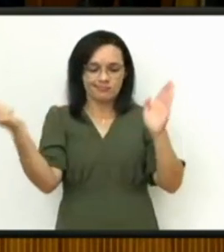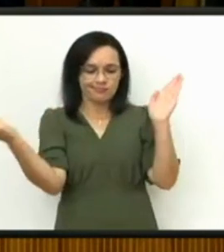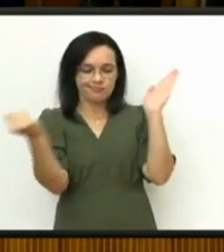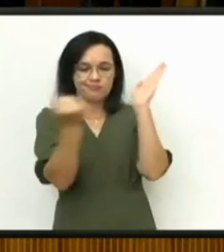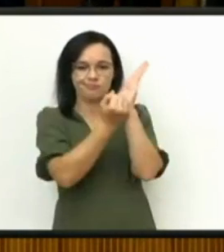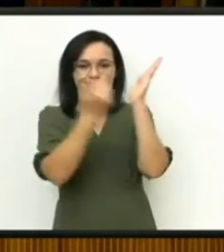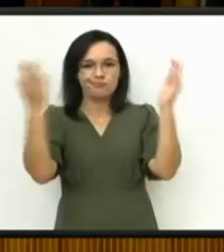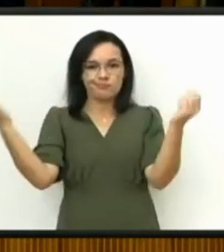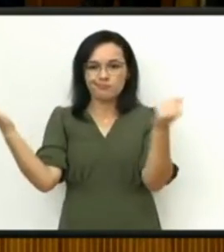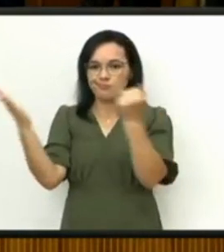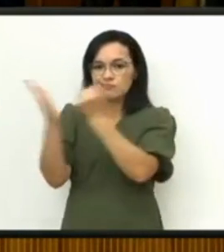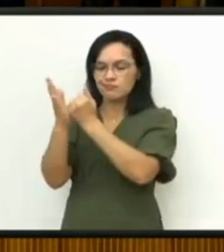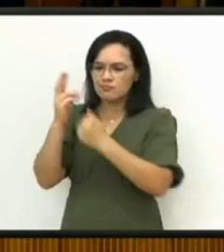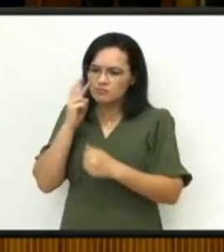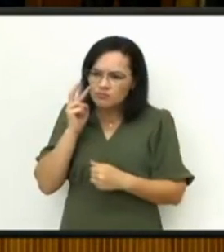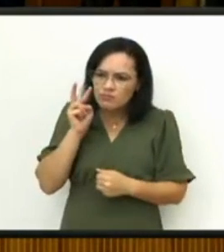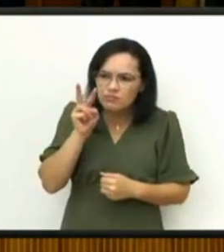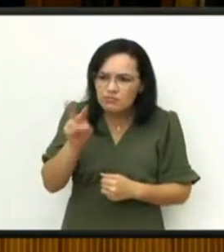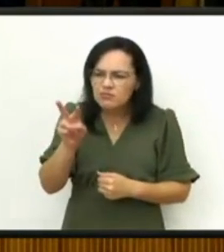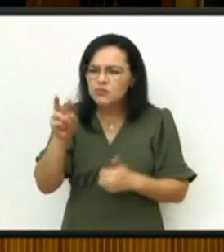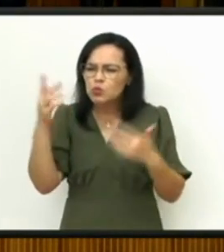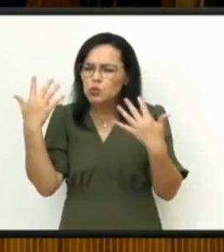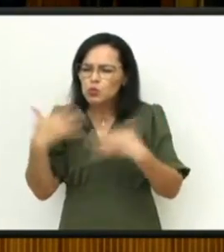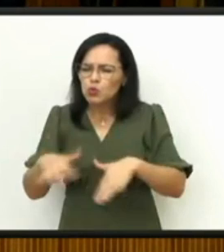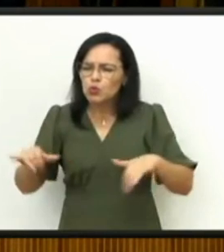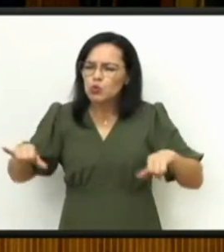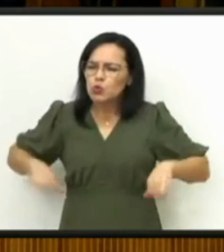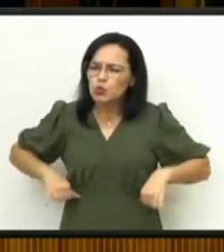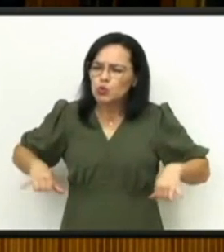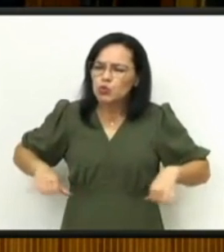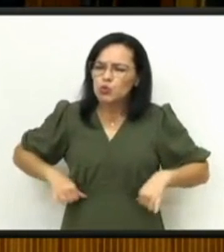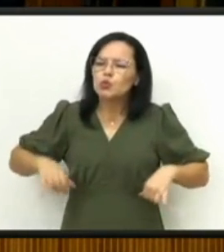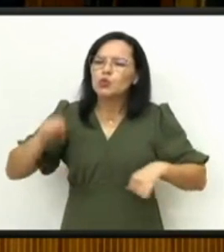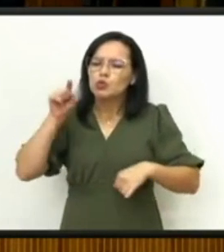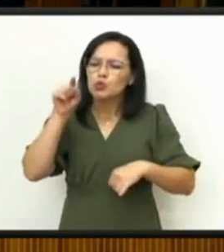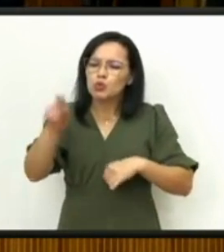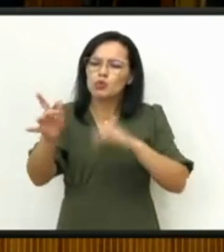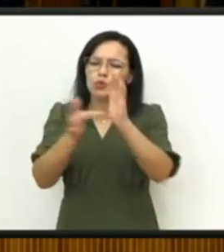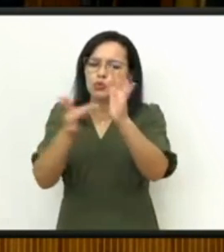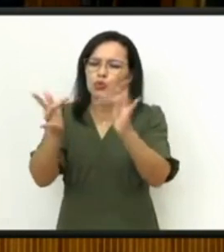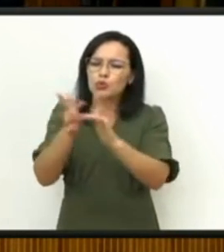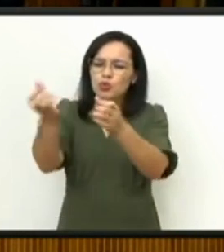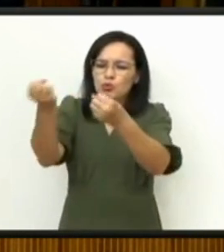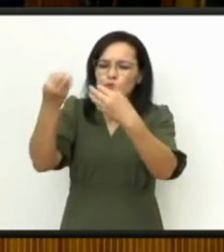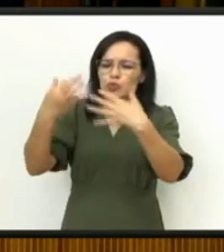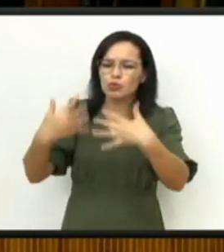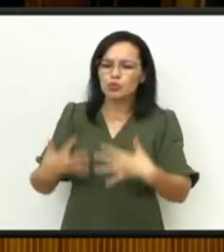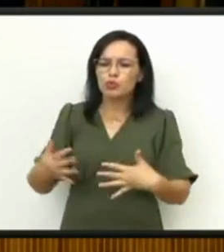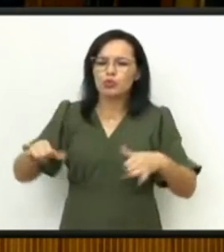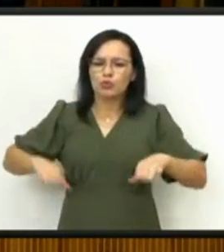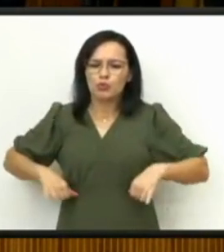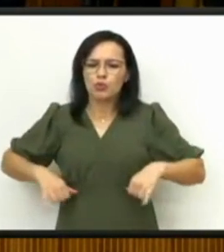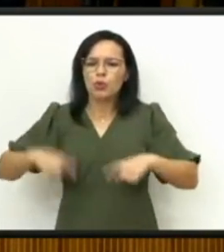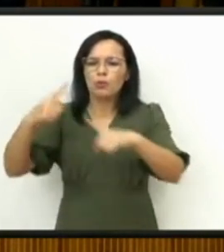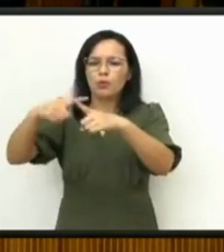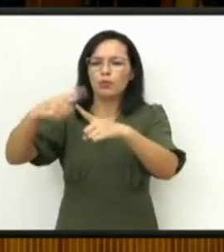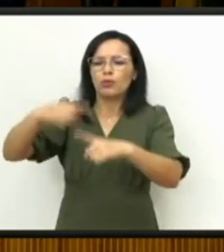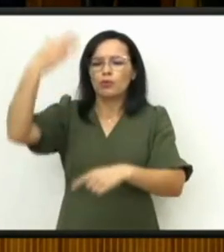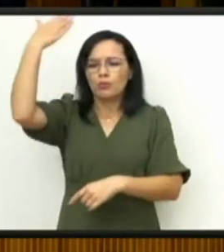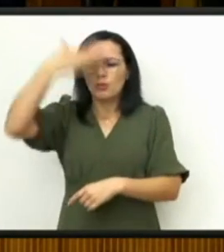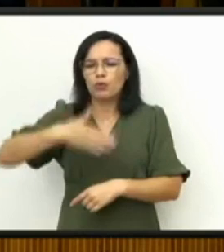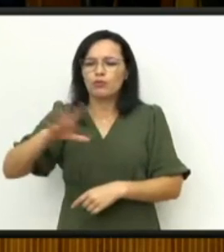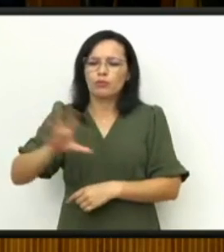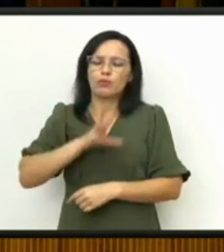mostrar as marcas da dor. E vai me dizer que tudo sofreu,